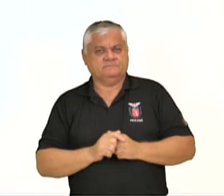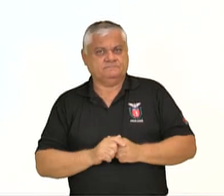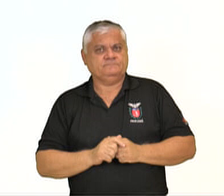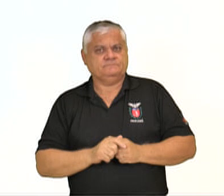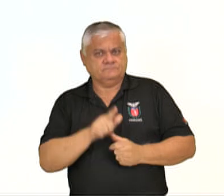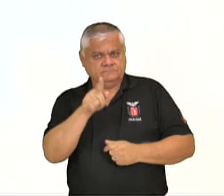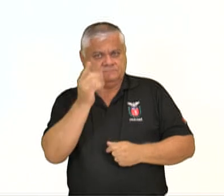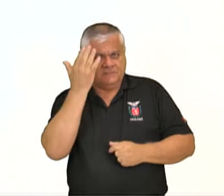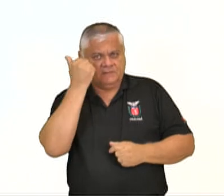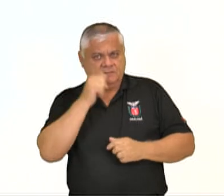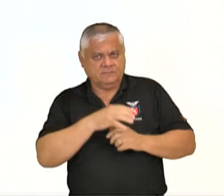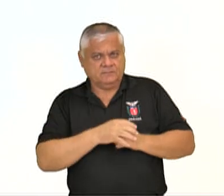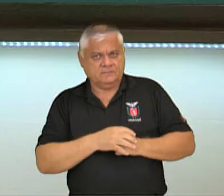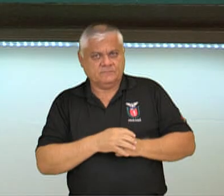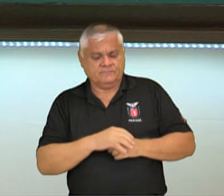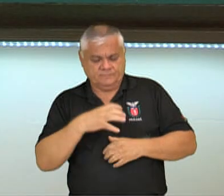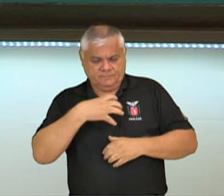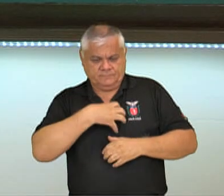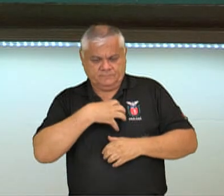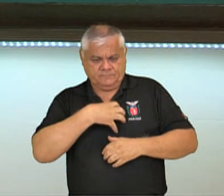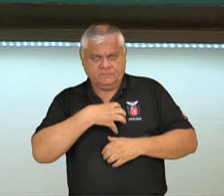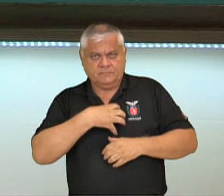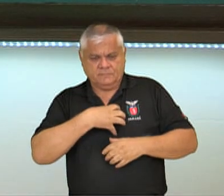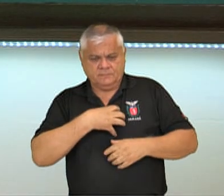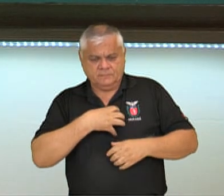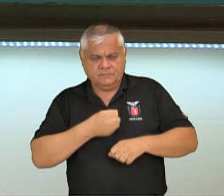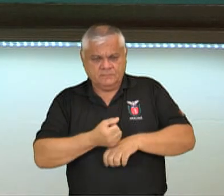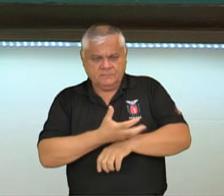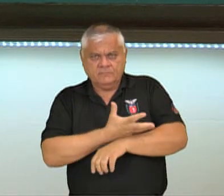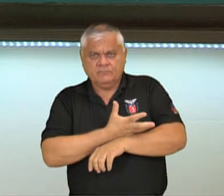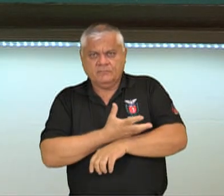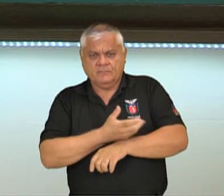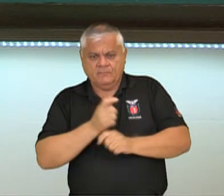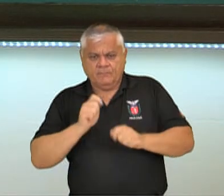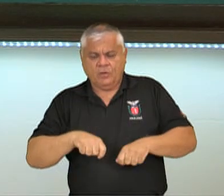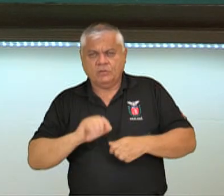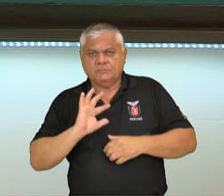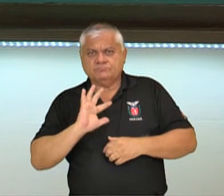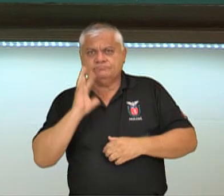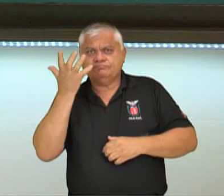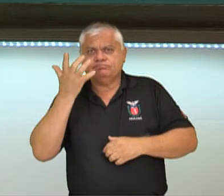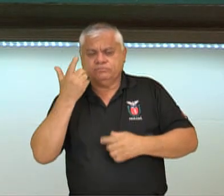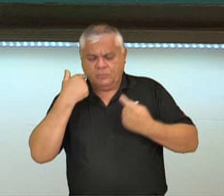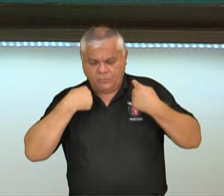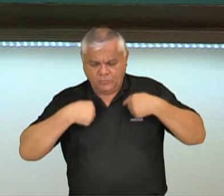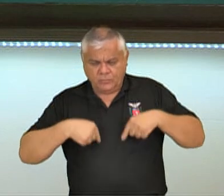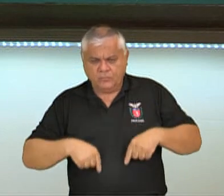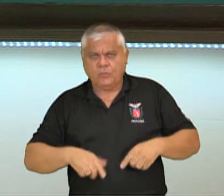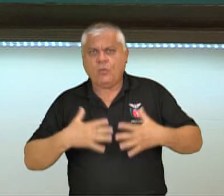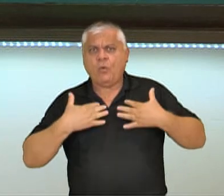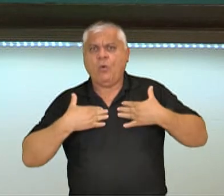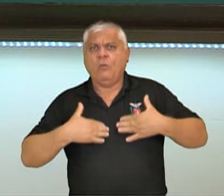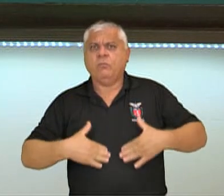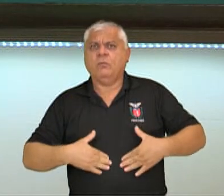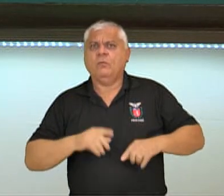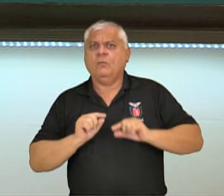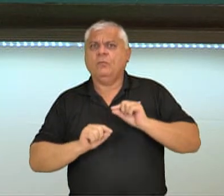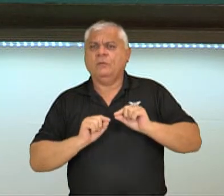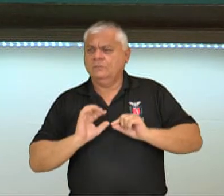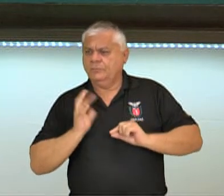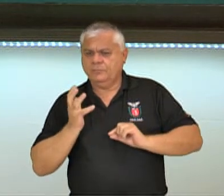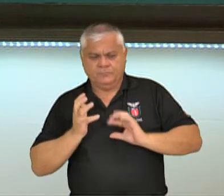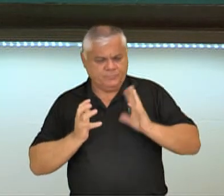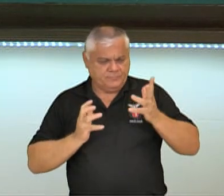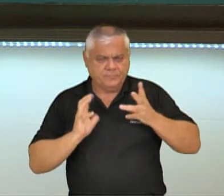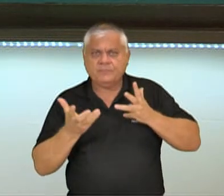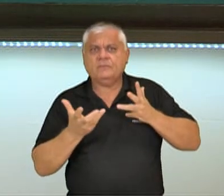que os nossos sentimentos causam reações corporais? Interessante isso, né? A gente acha